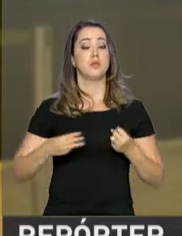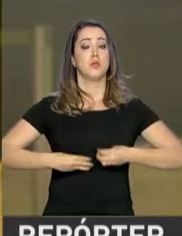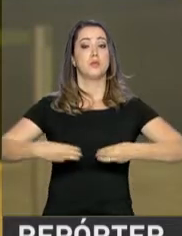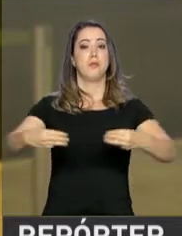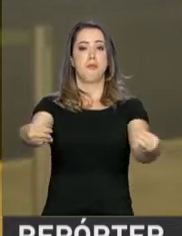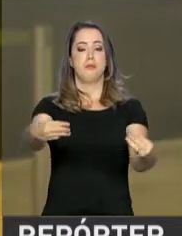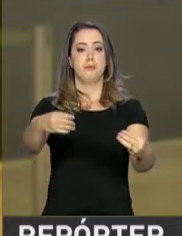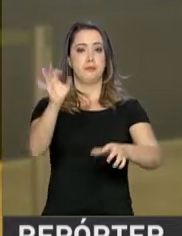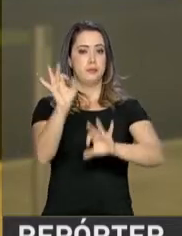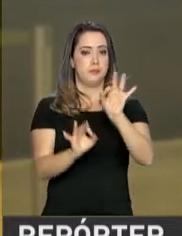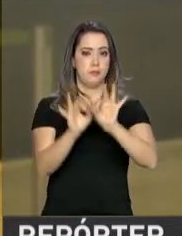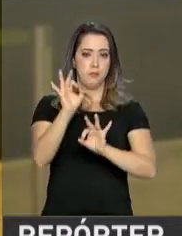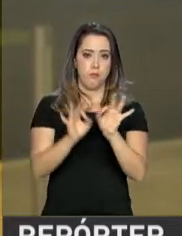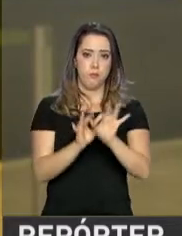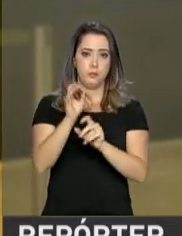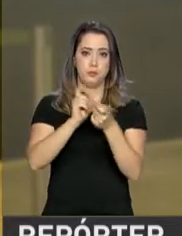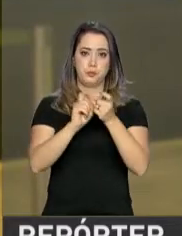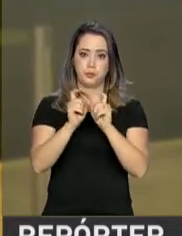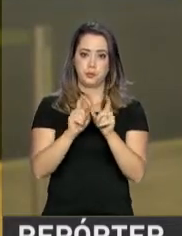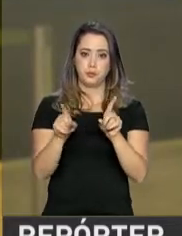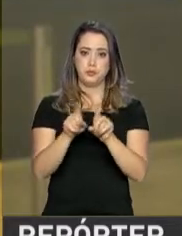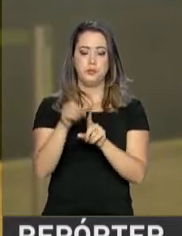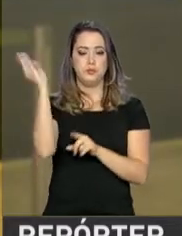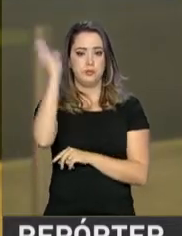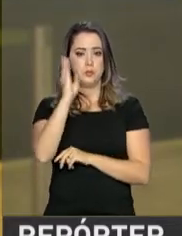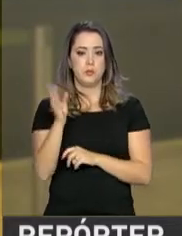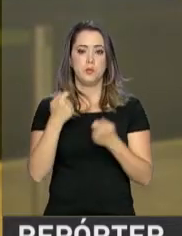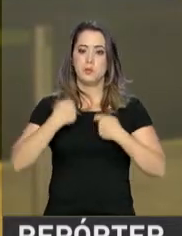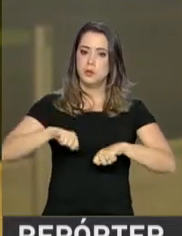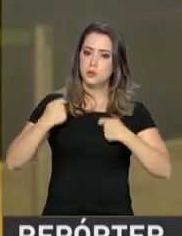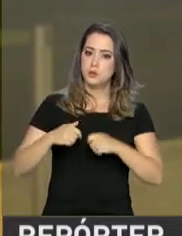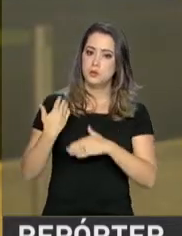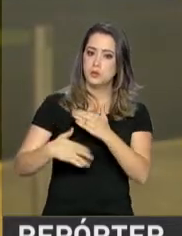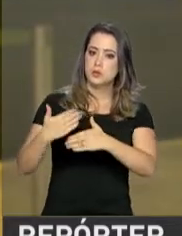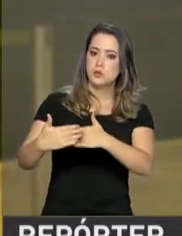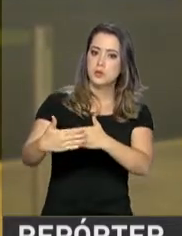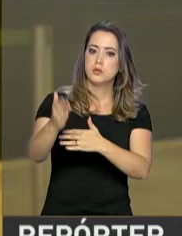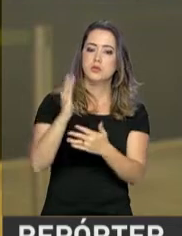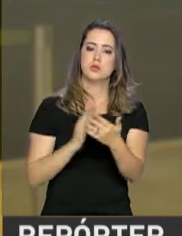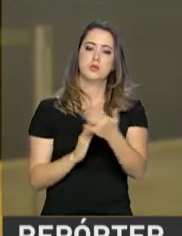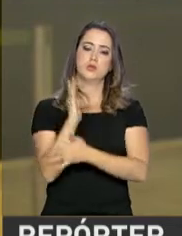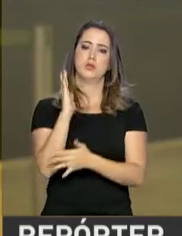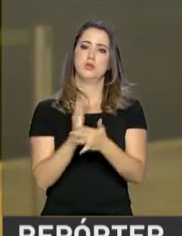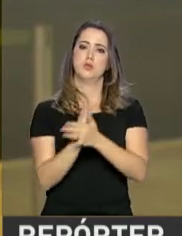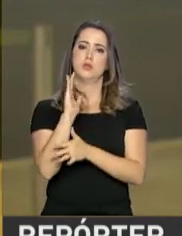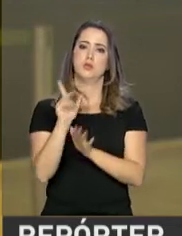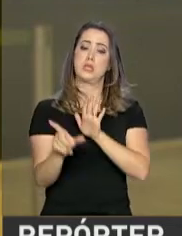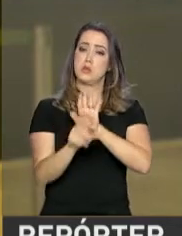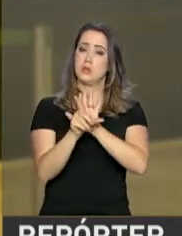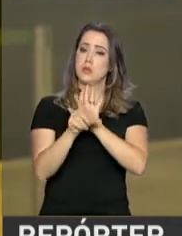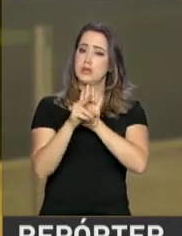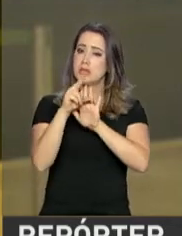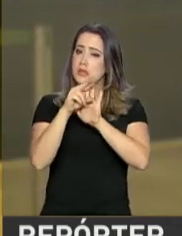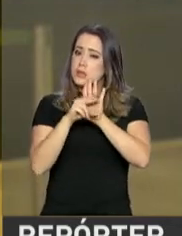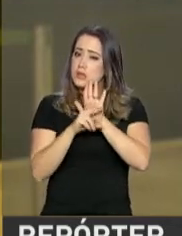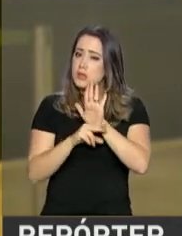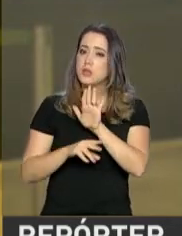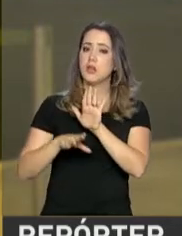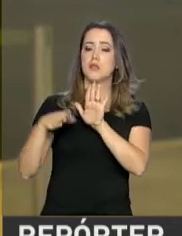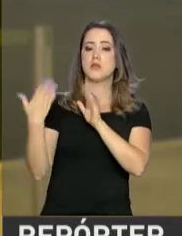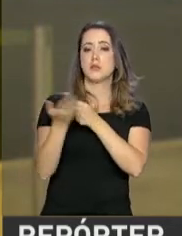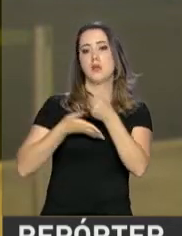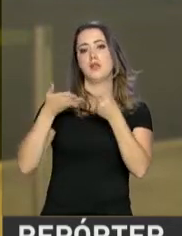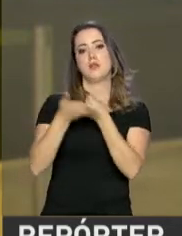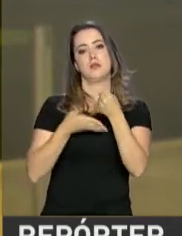do planejamento desenvolvimento e gestão o brasil precisa avançar na aprovação de reformas estruturantes e na